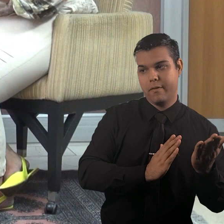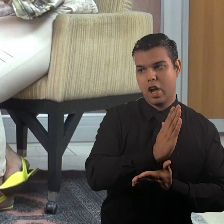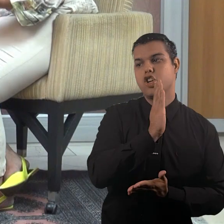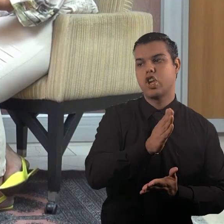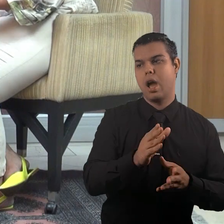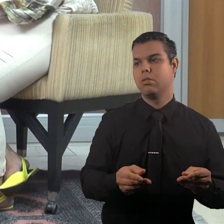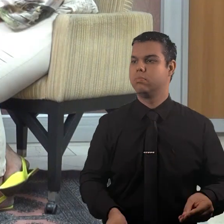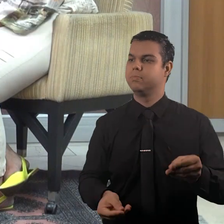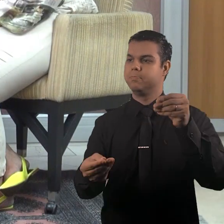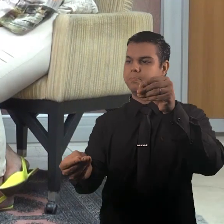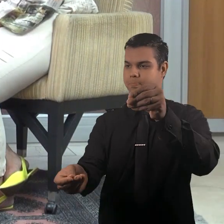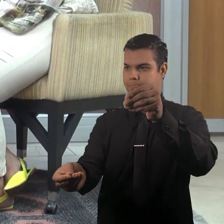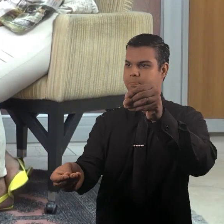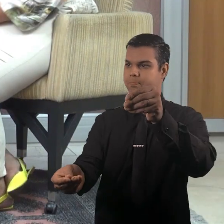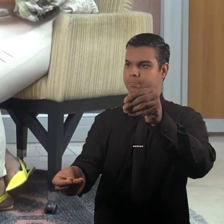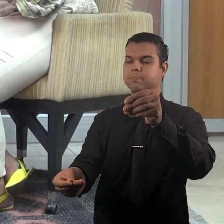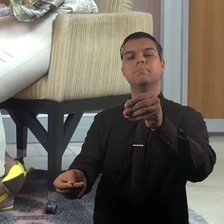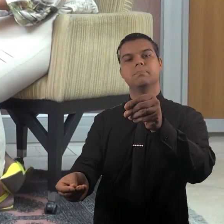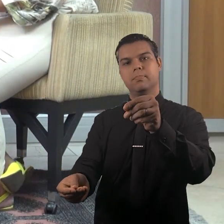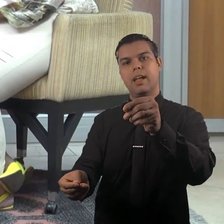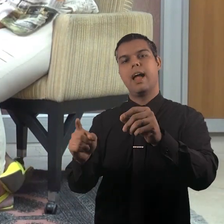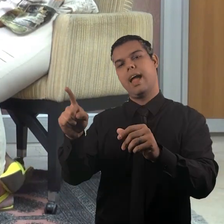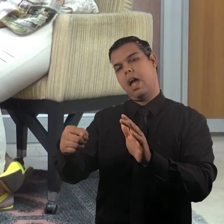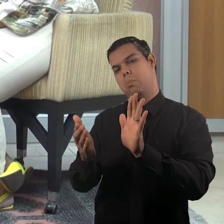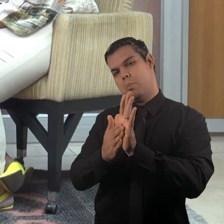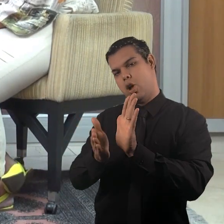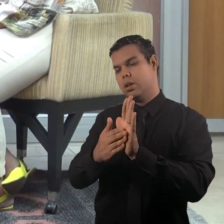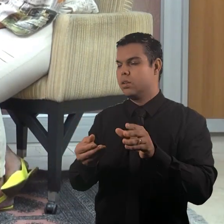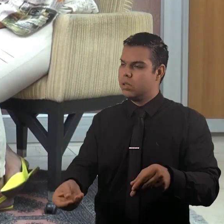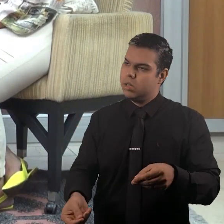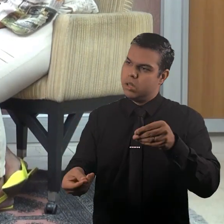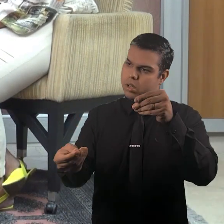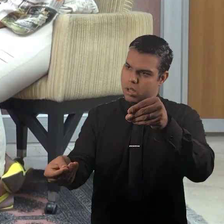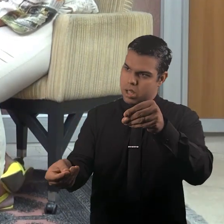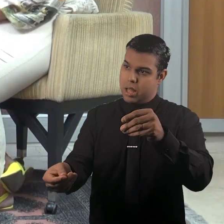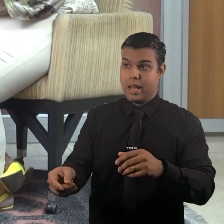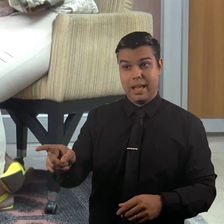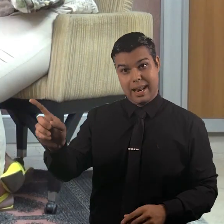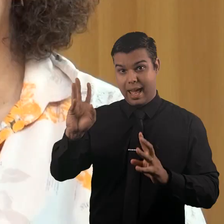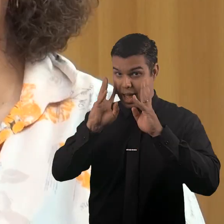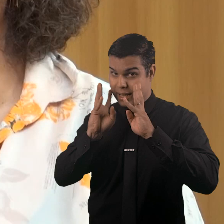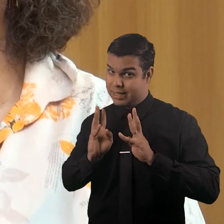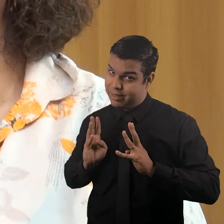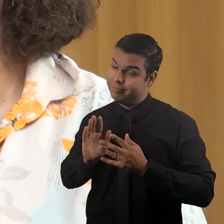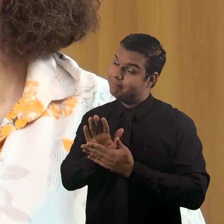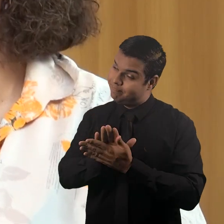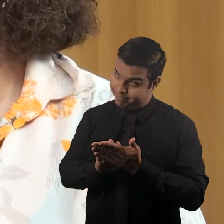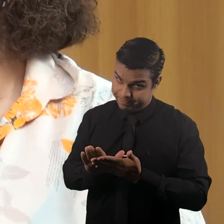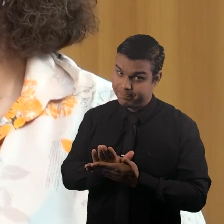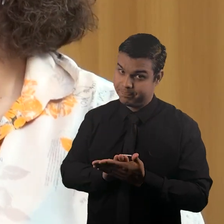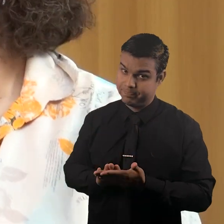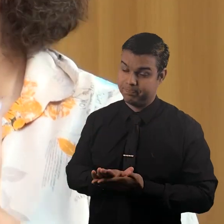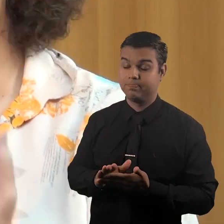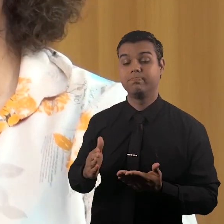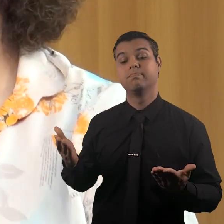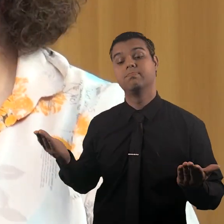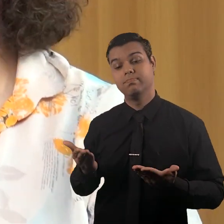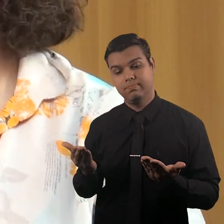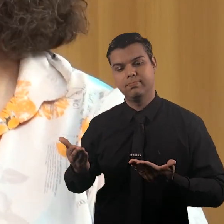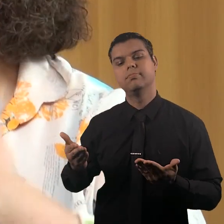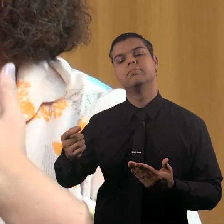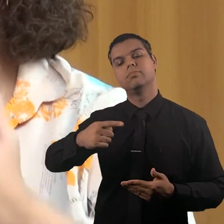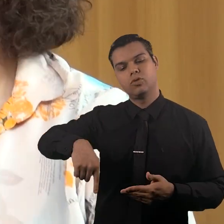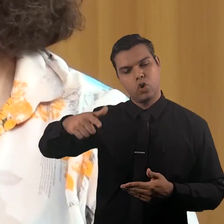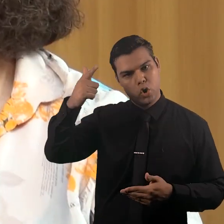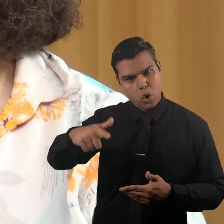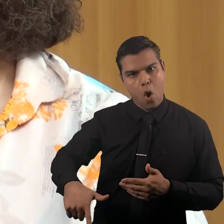Nós apresentamos isso como uma proposição. Ela não foi sequer ouvida. E agora a gente vai